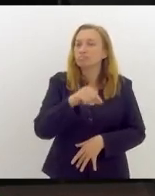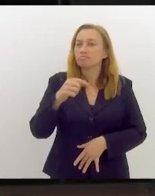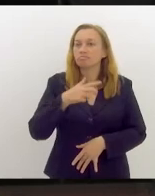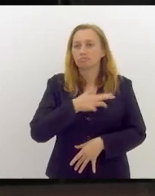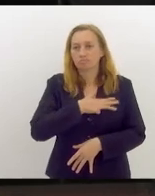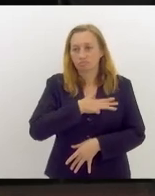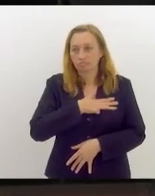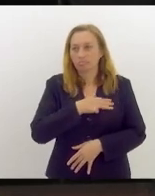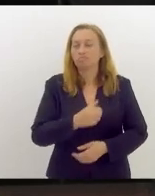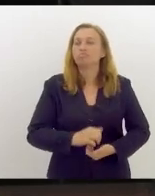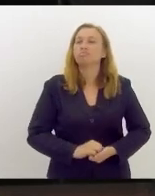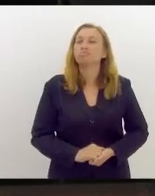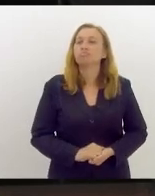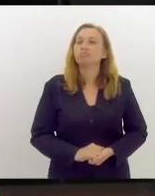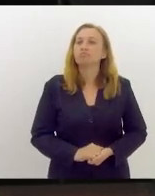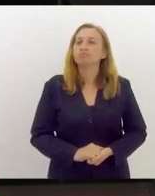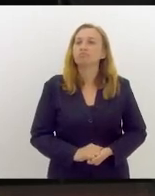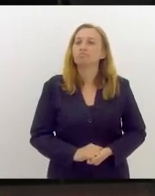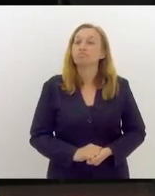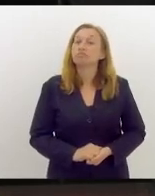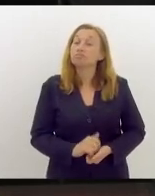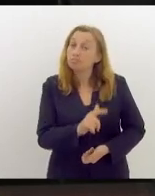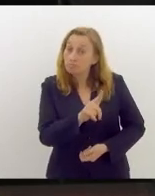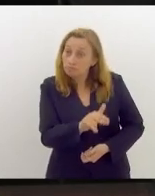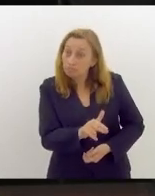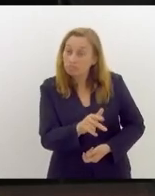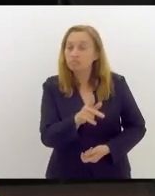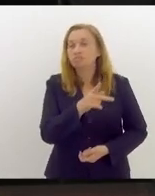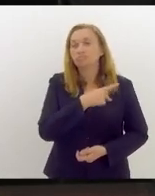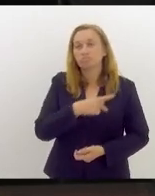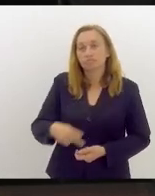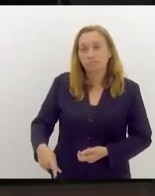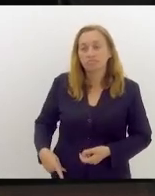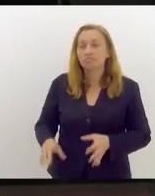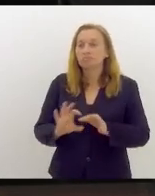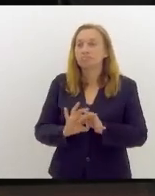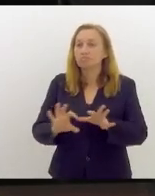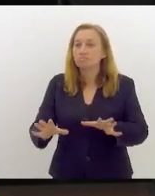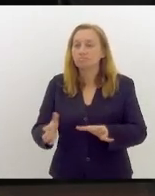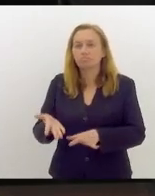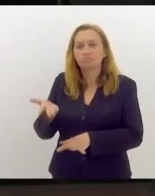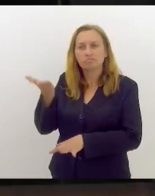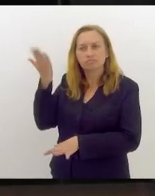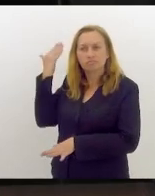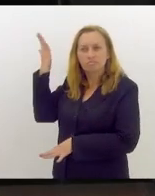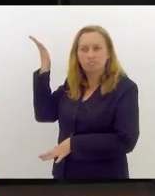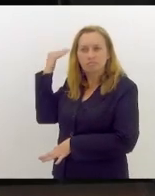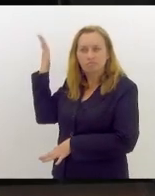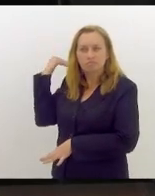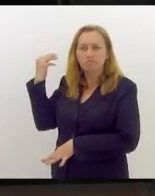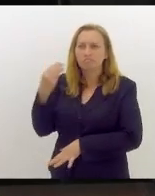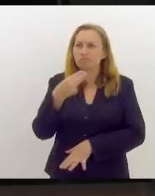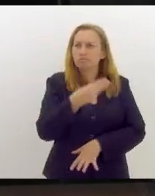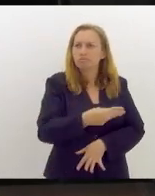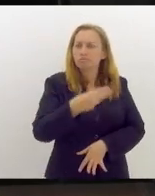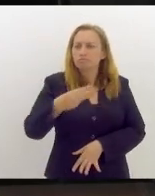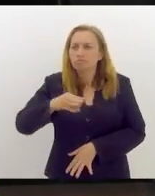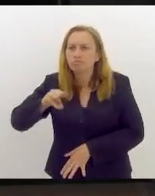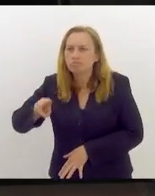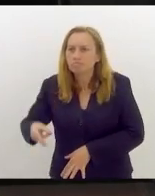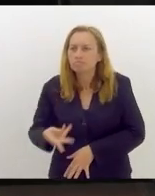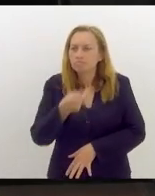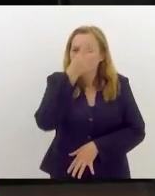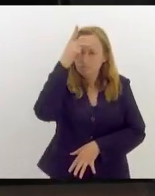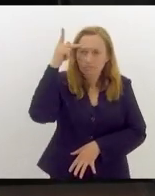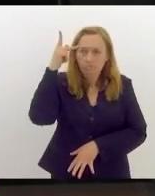Inácio Lula da Silva o mesmo presidente que deixou para trás 32 milhões de